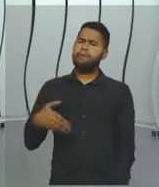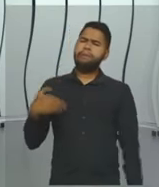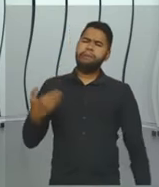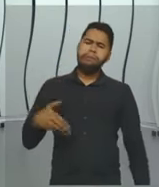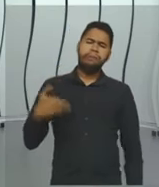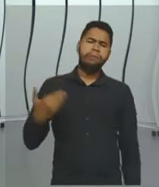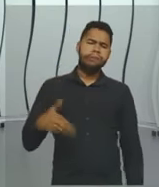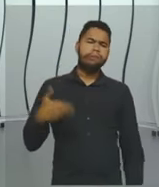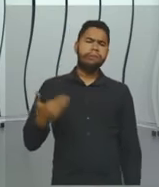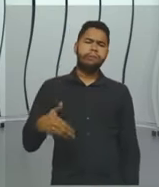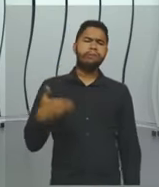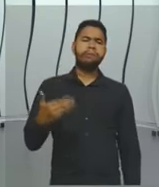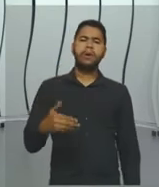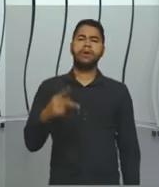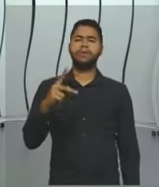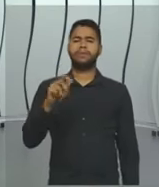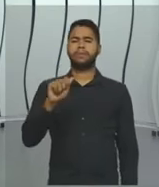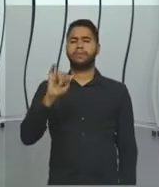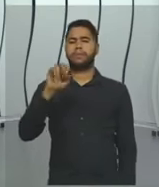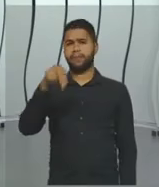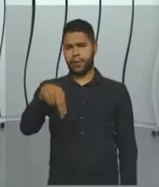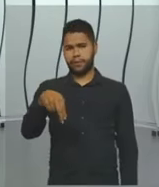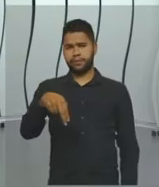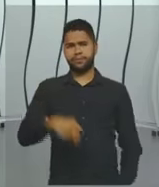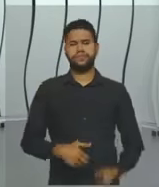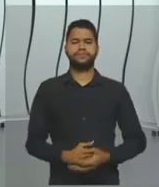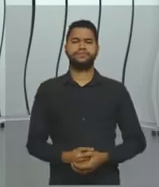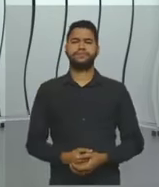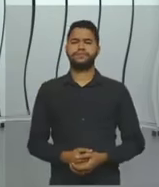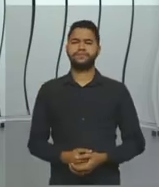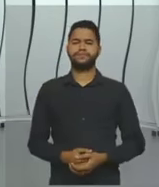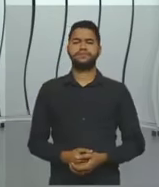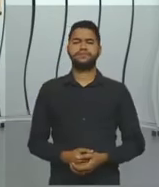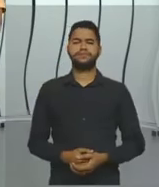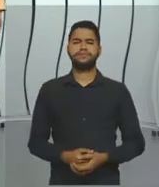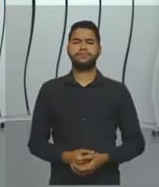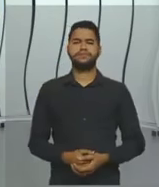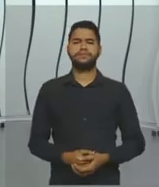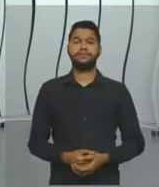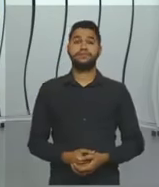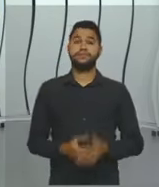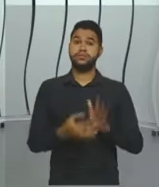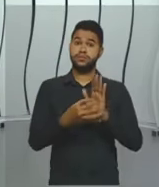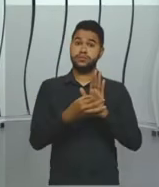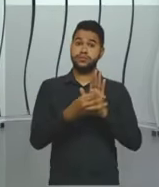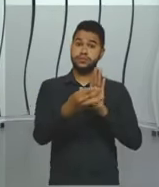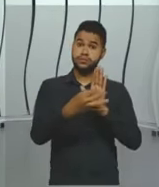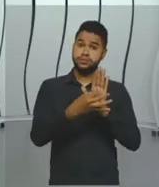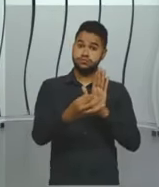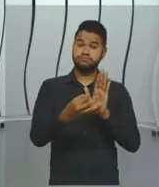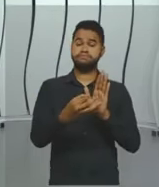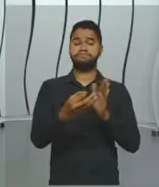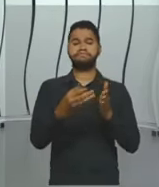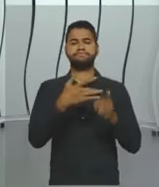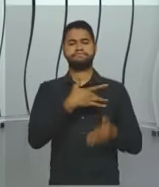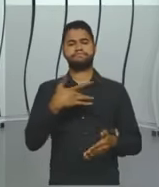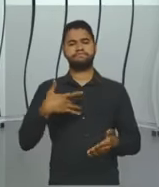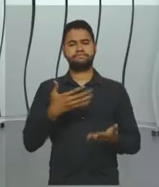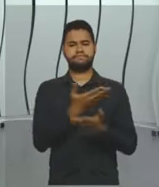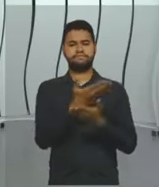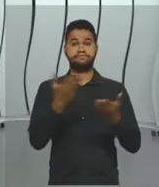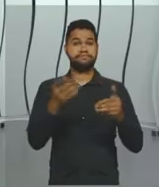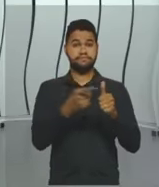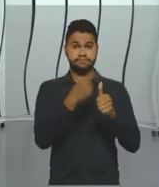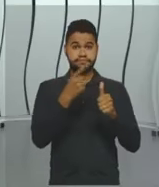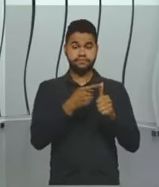ela é considerada uma pain, ok? Continuando aí. Dicas de saúde para vocês, ó. Primeira